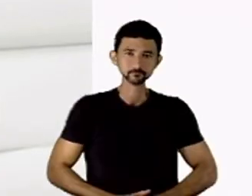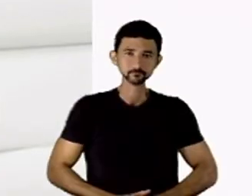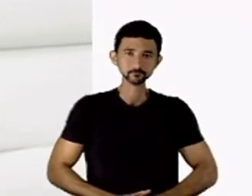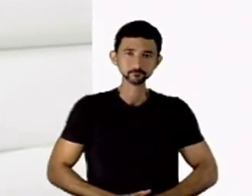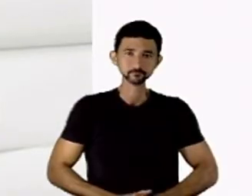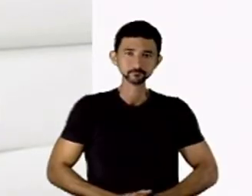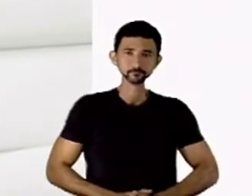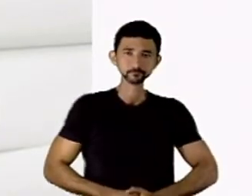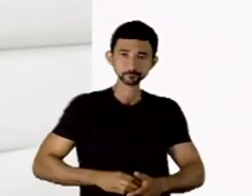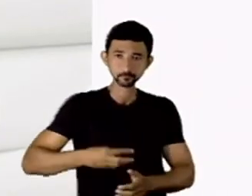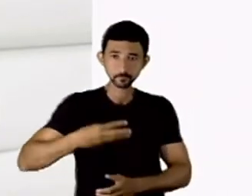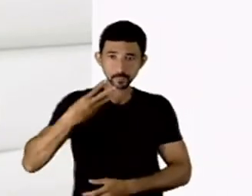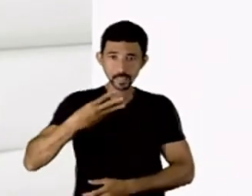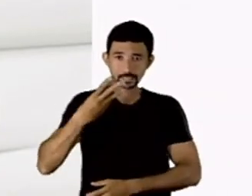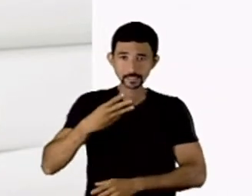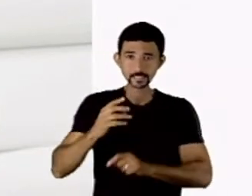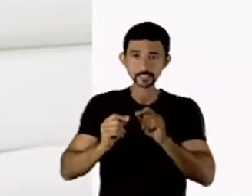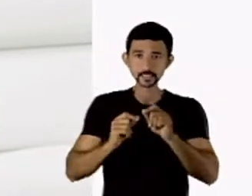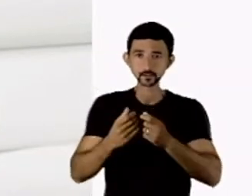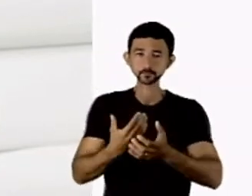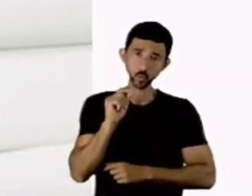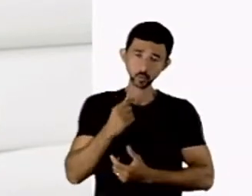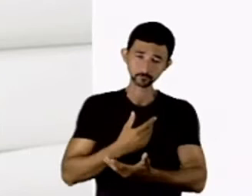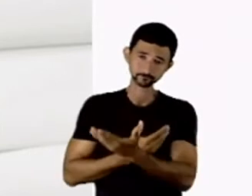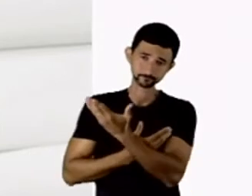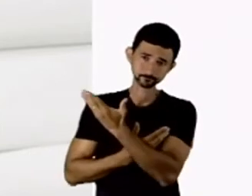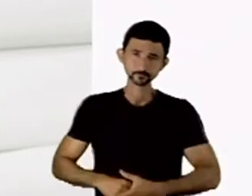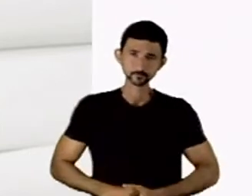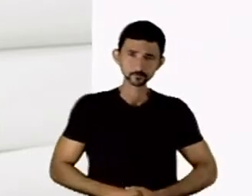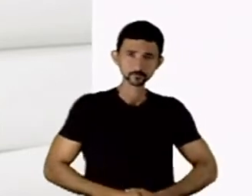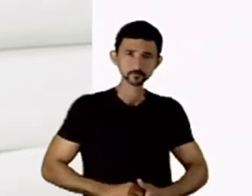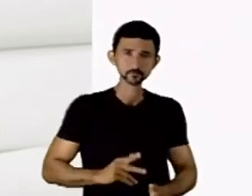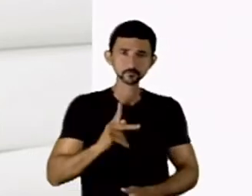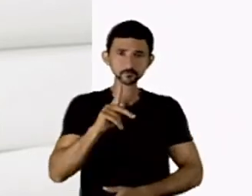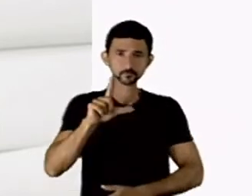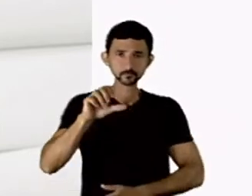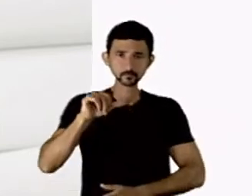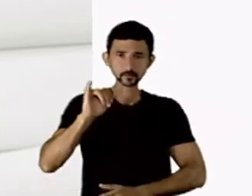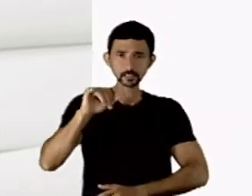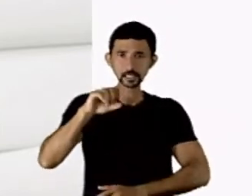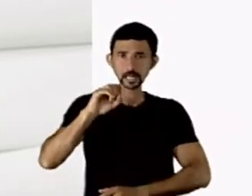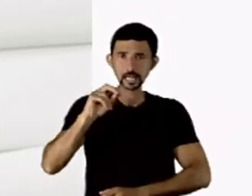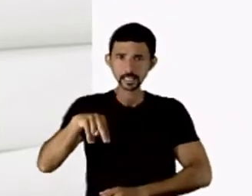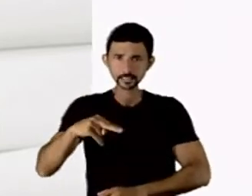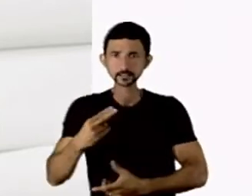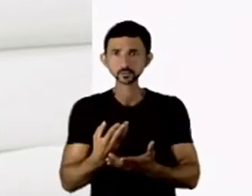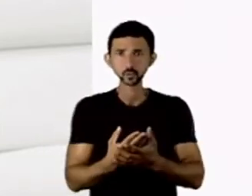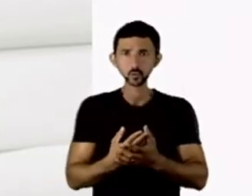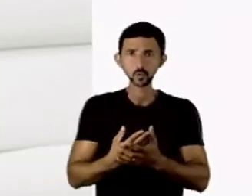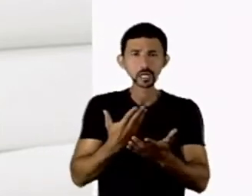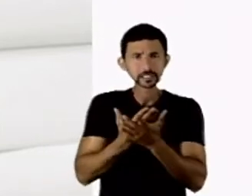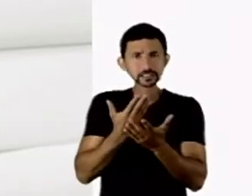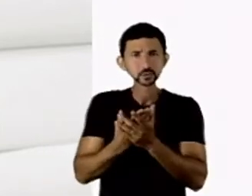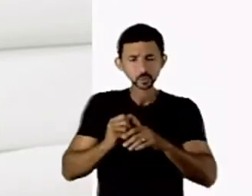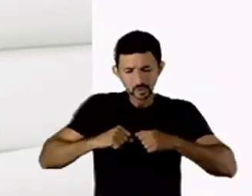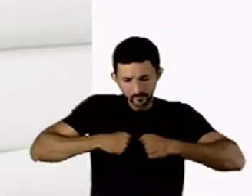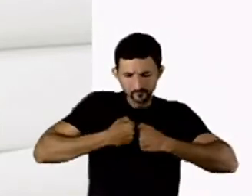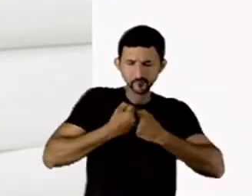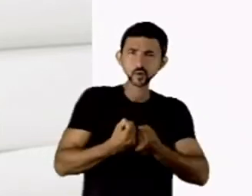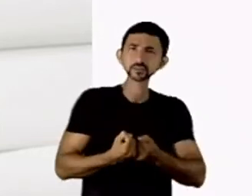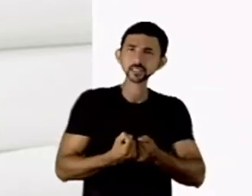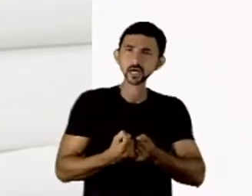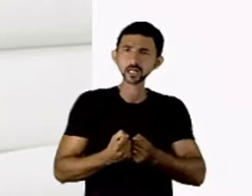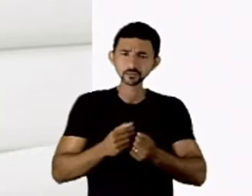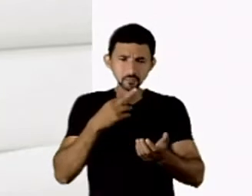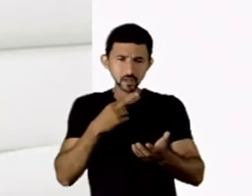analise. A terceira situação diz o seguinte. Cleison é um estudante muito aplicado e sempre faz suas